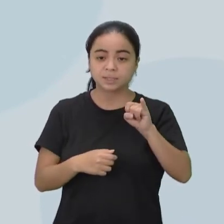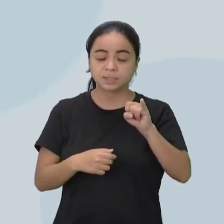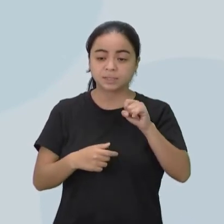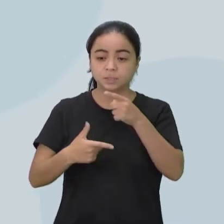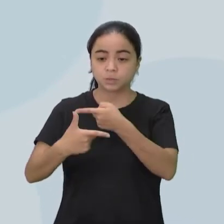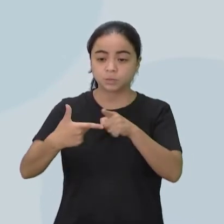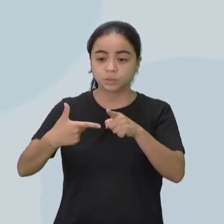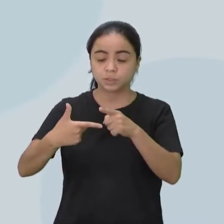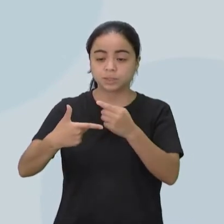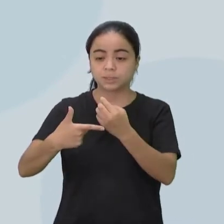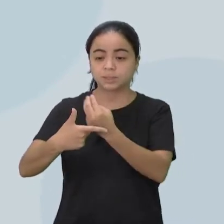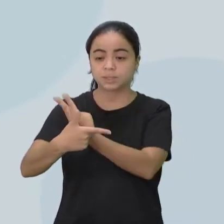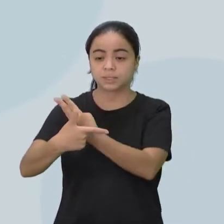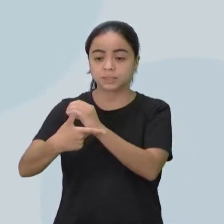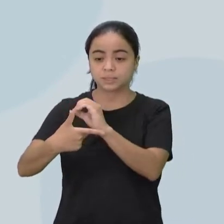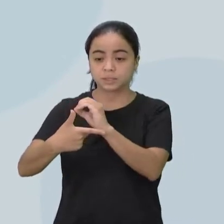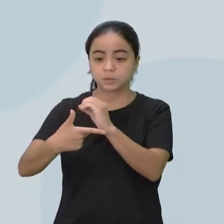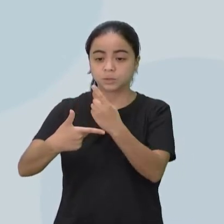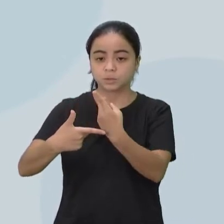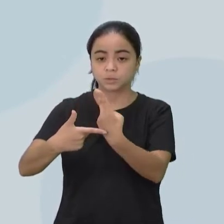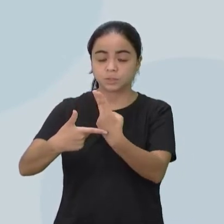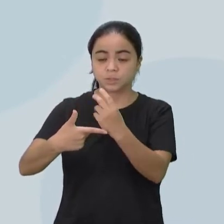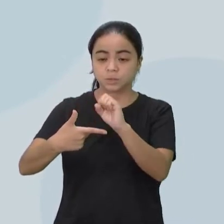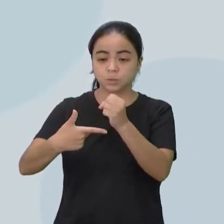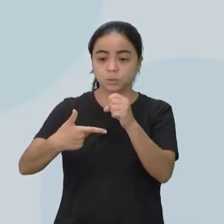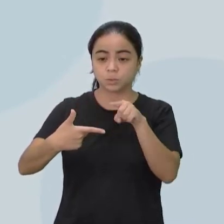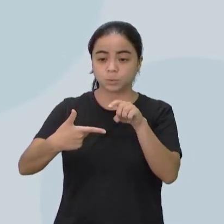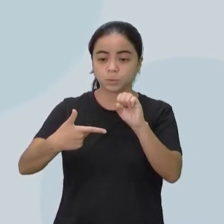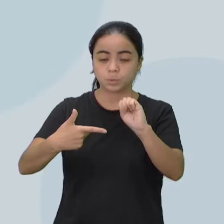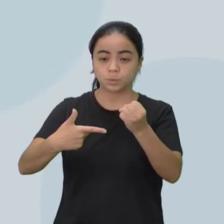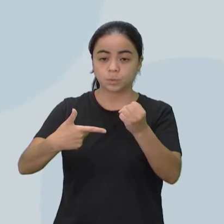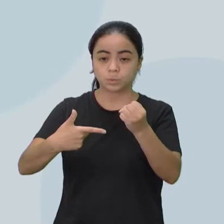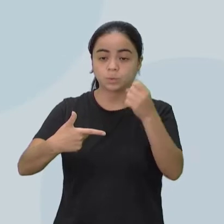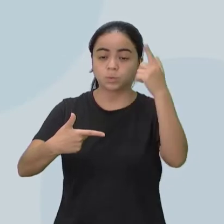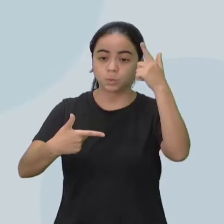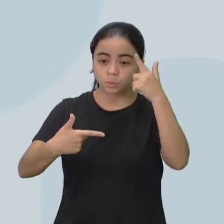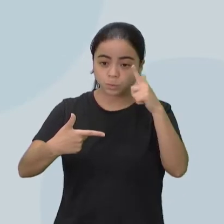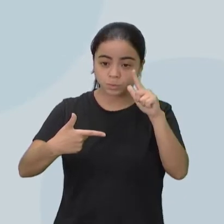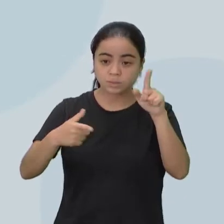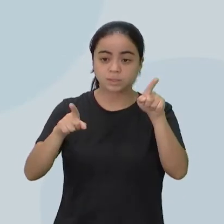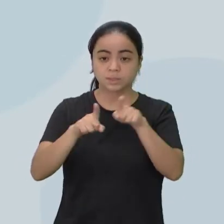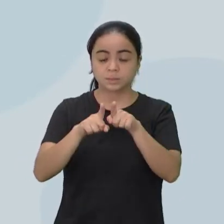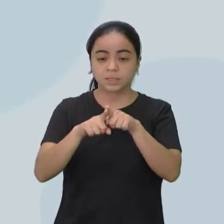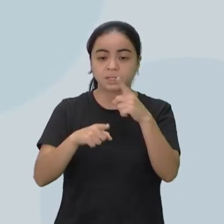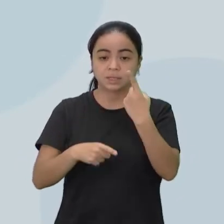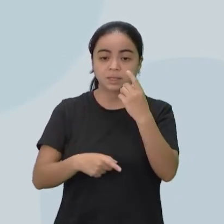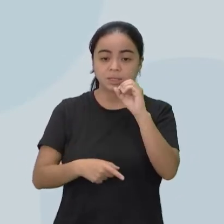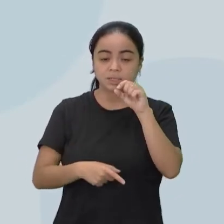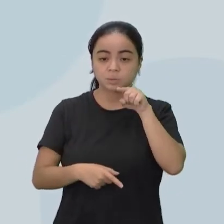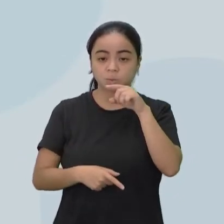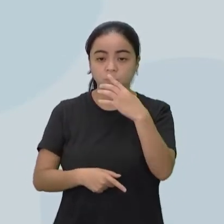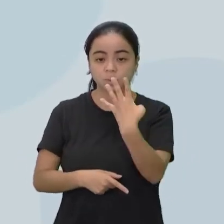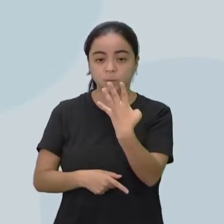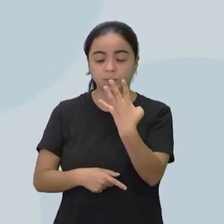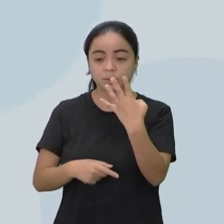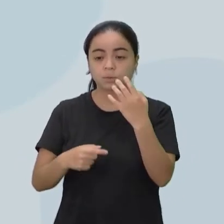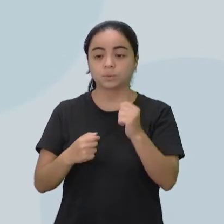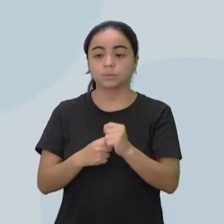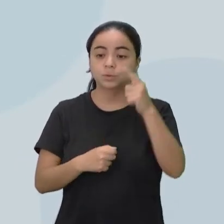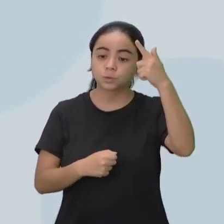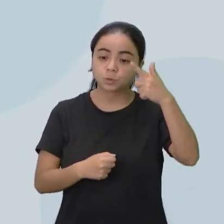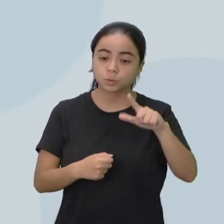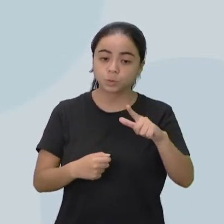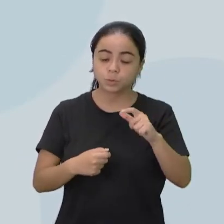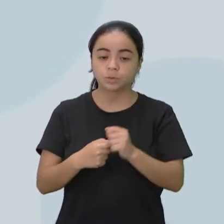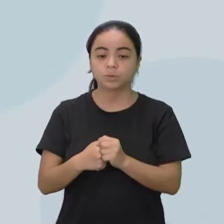por 28,8, adivinha o que vai dar? Vai dar de novo 10,4. Quer ver, ó? Vou fazer mais uma